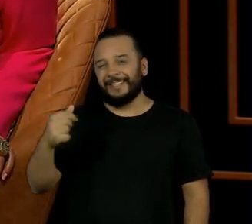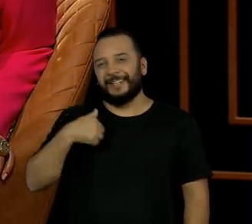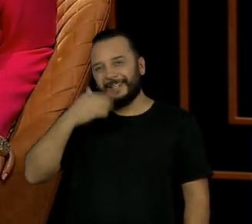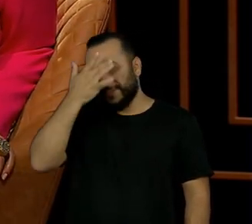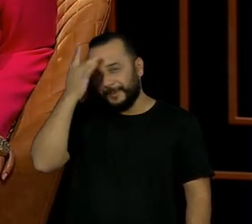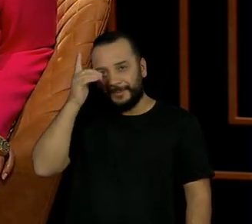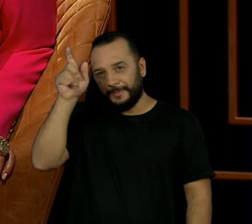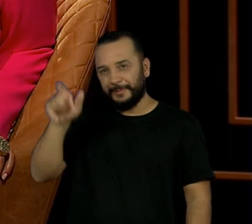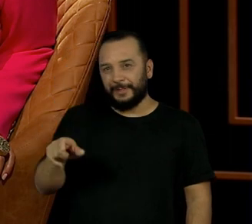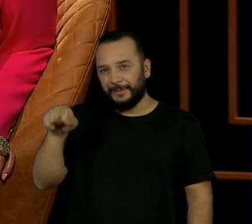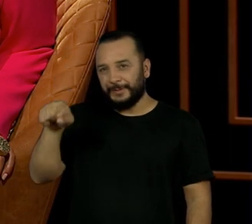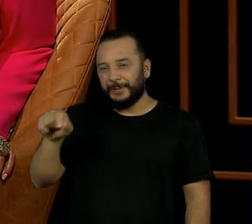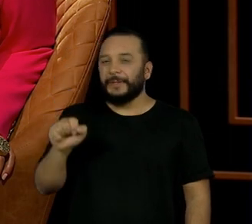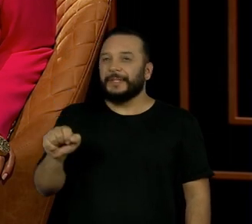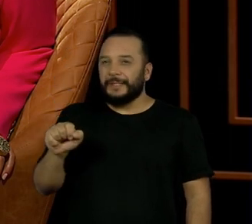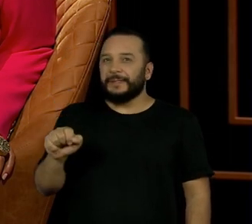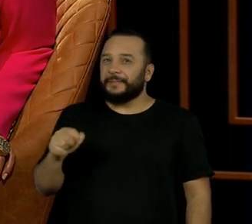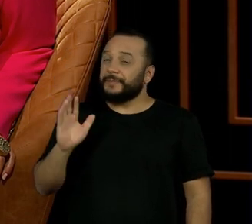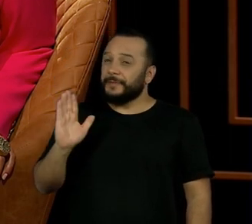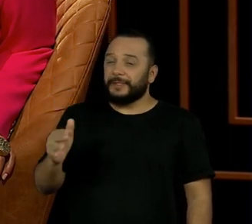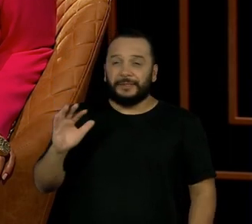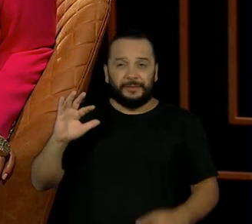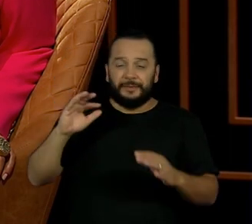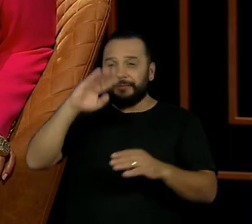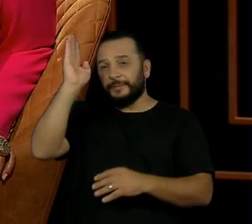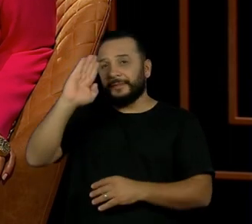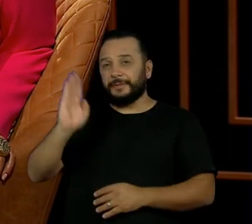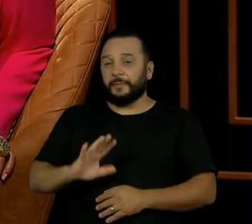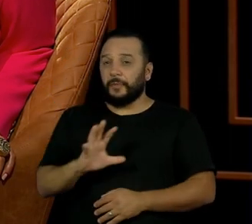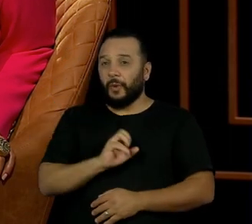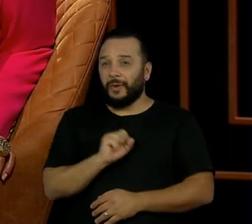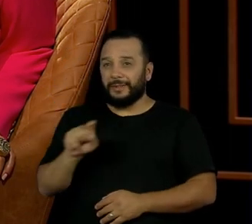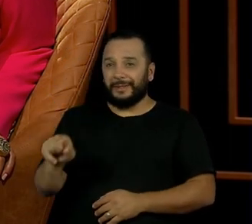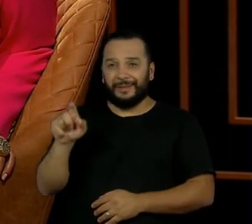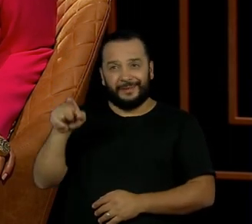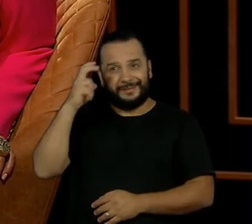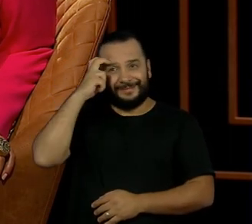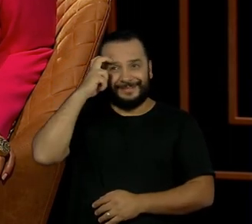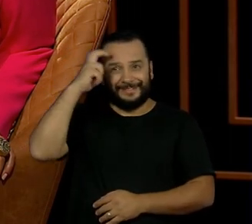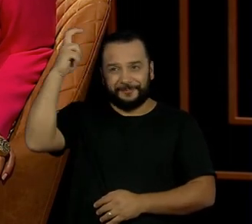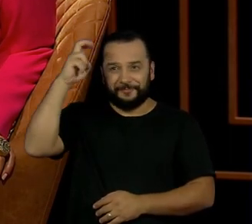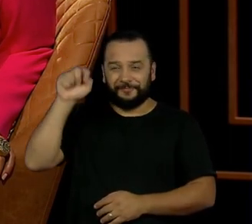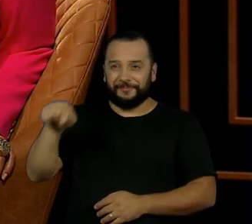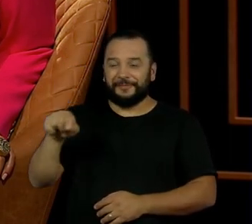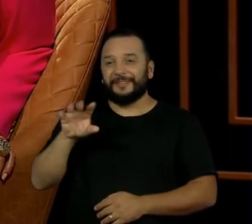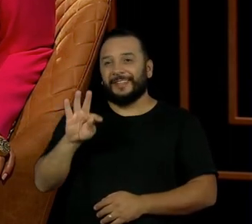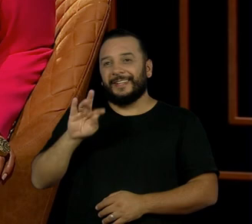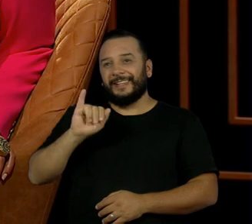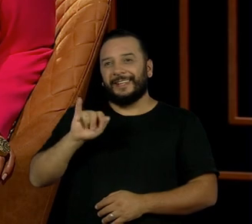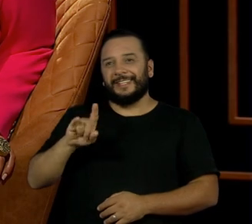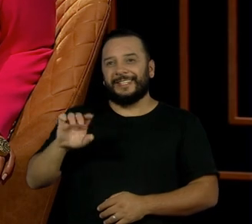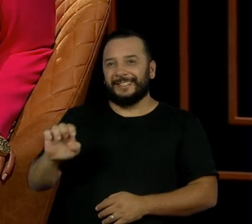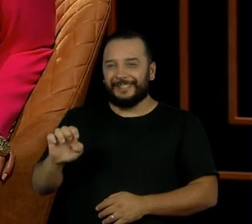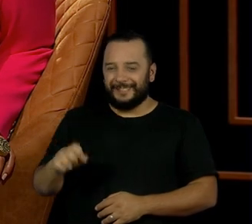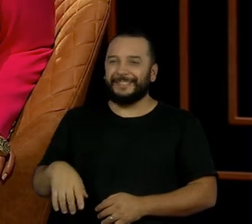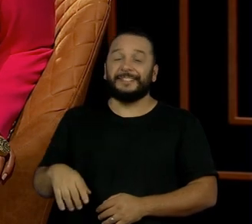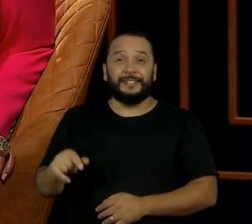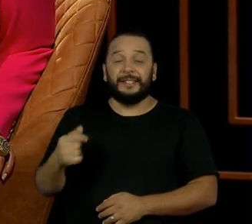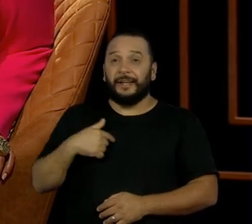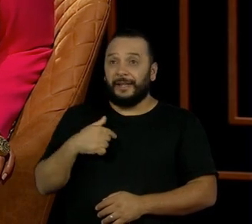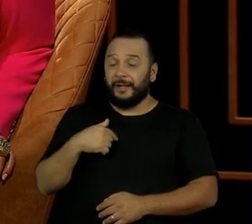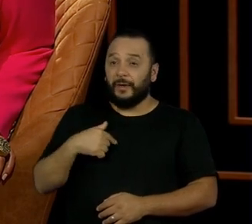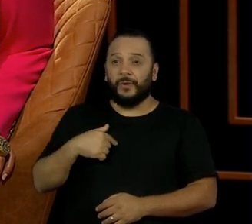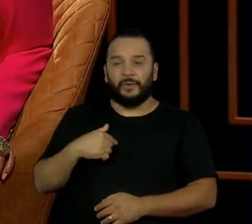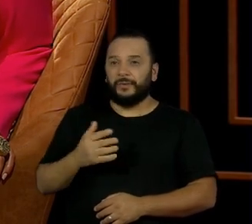pessoa uma paixão nacional um gênio eu falo para ele que eu não posso começar muito com ele porque